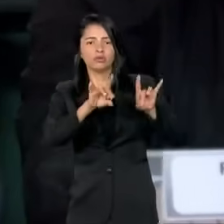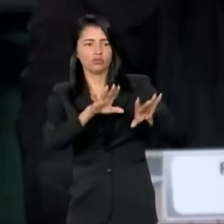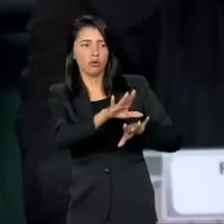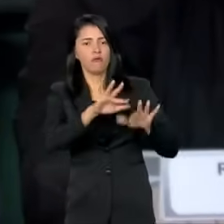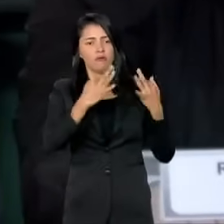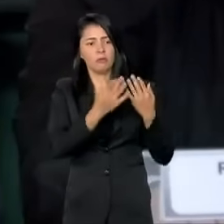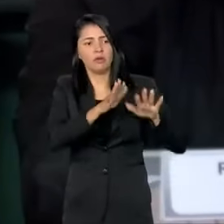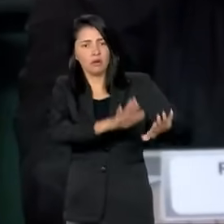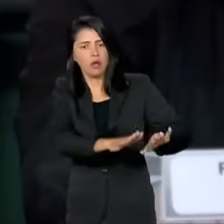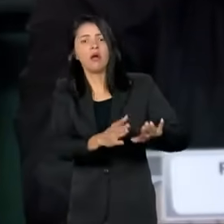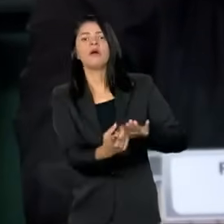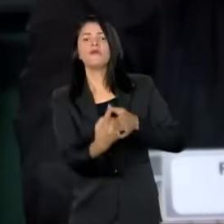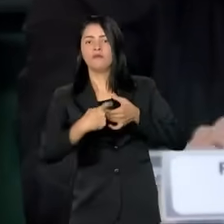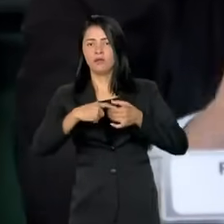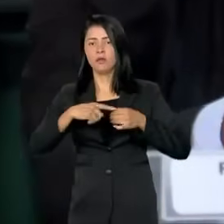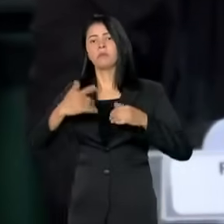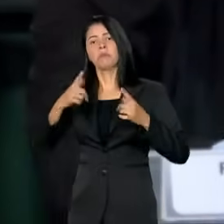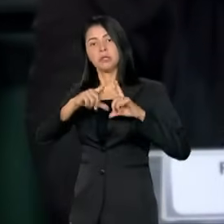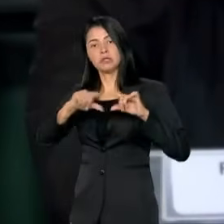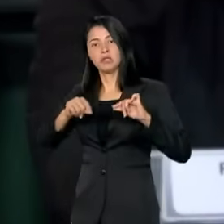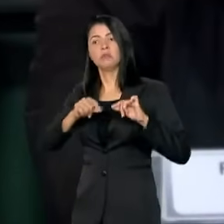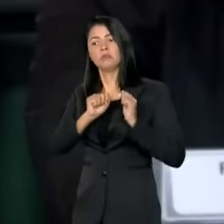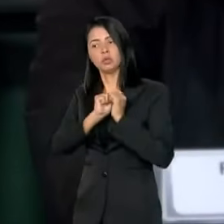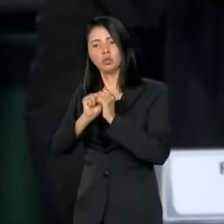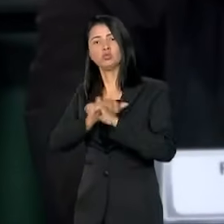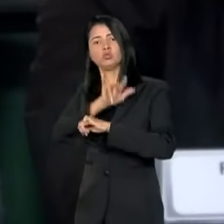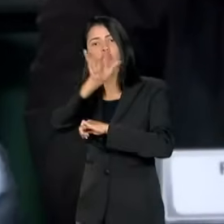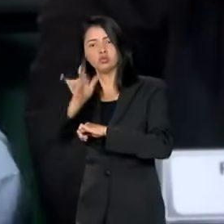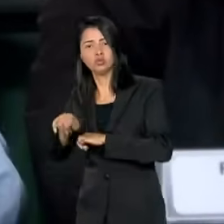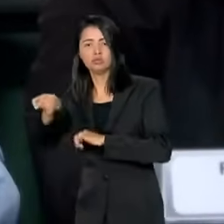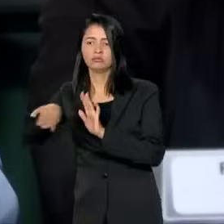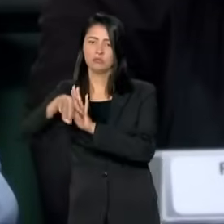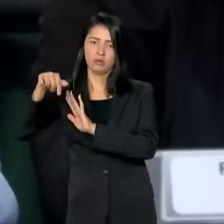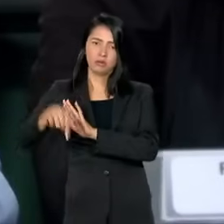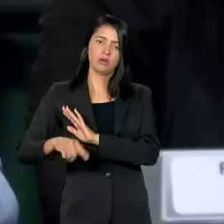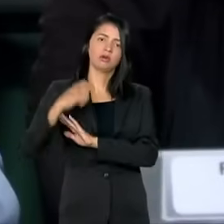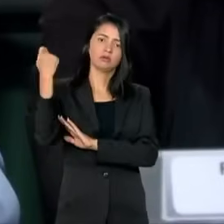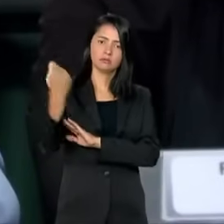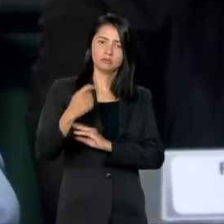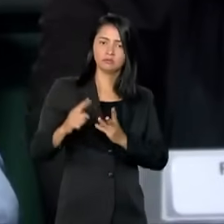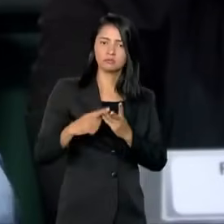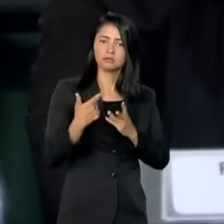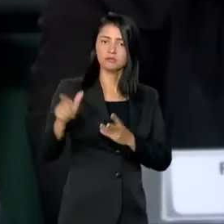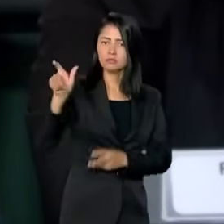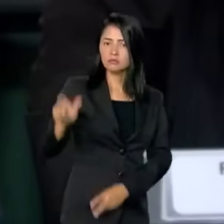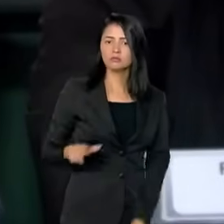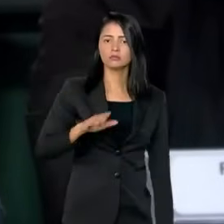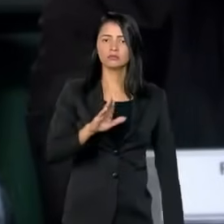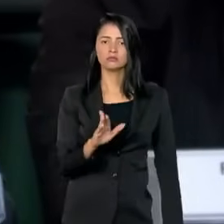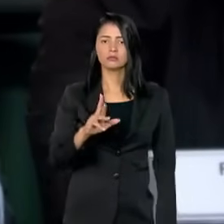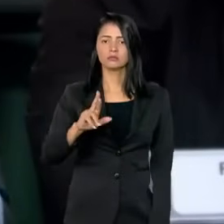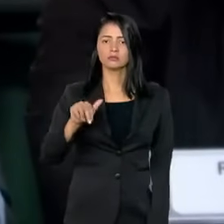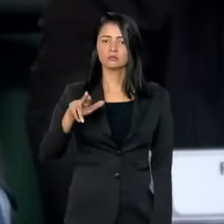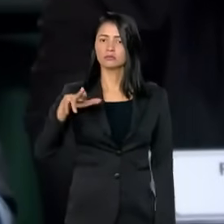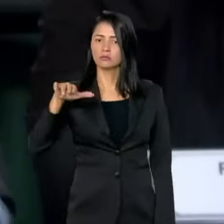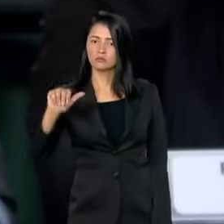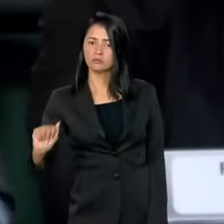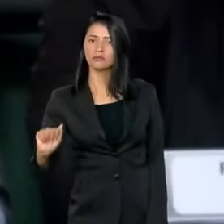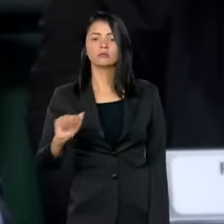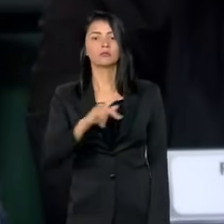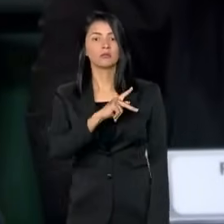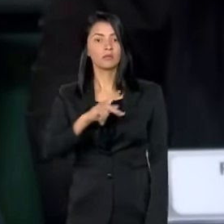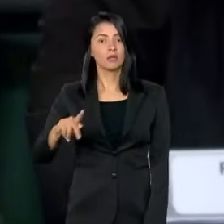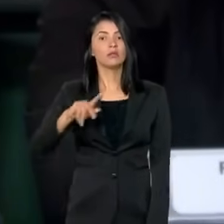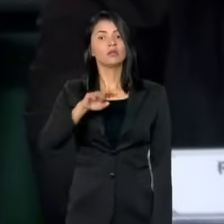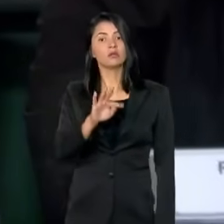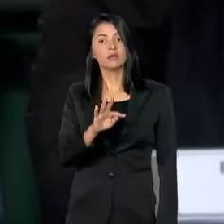veio para Brasília para a gente vir junto. O companheiro Bruno Dantas, eu precisava trazer o presidente de conta da